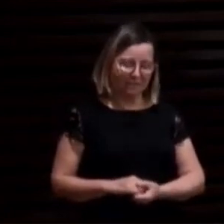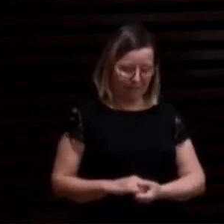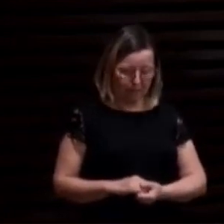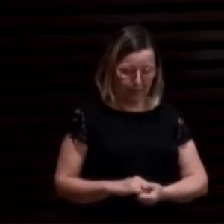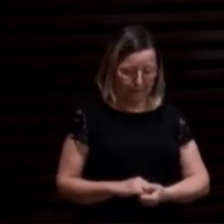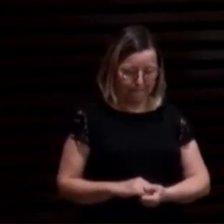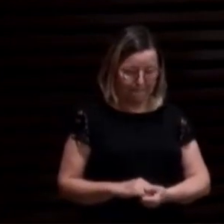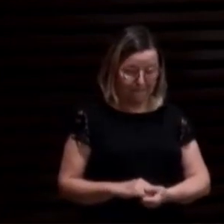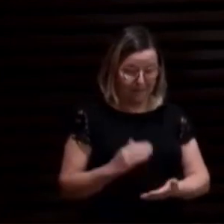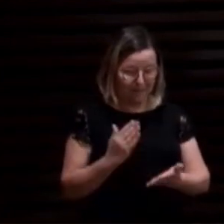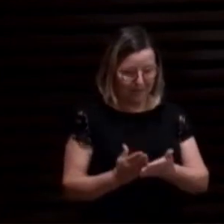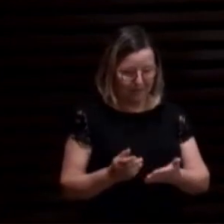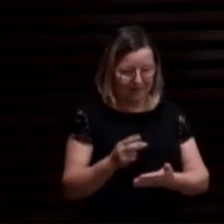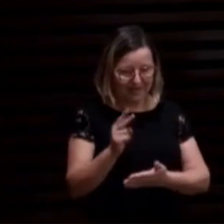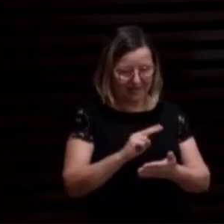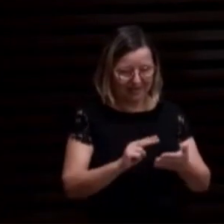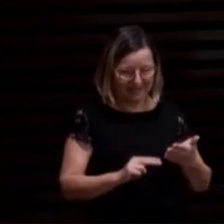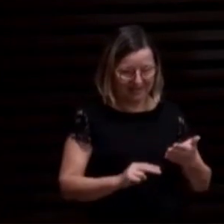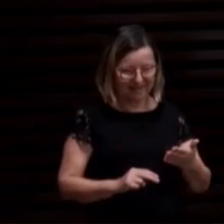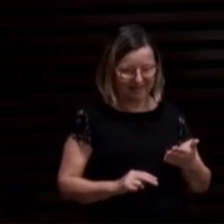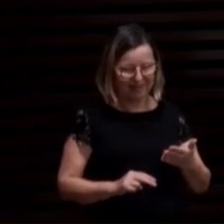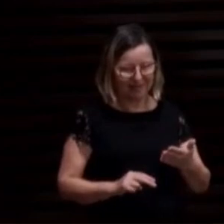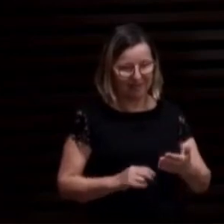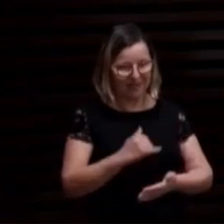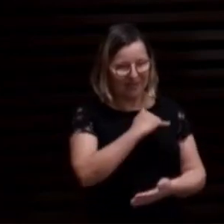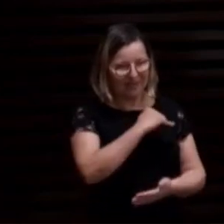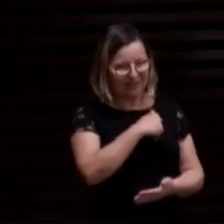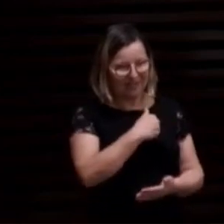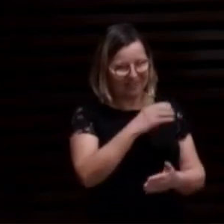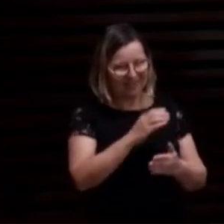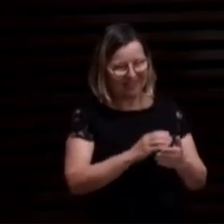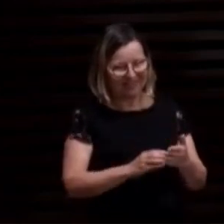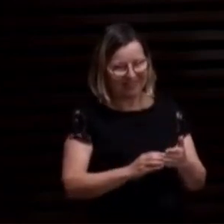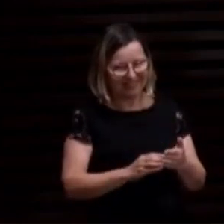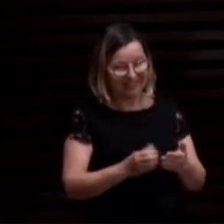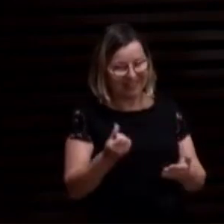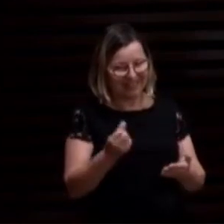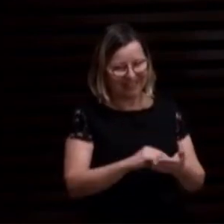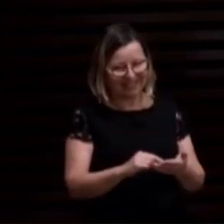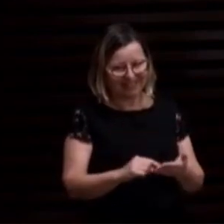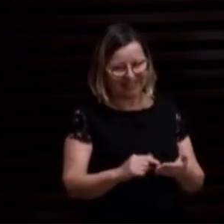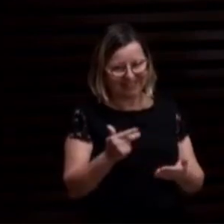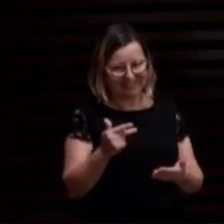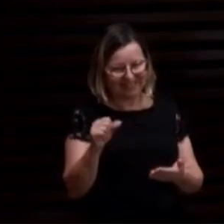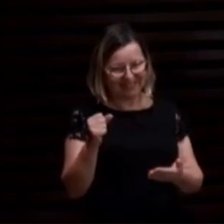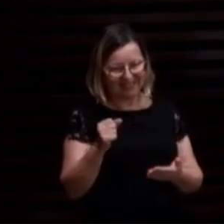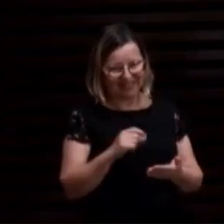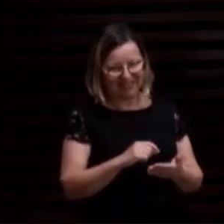capítulo 6 e o 39. João 6, 38 e 39.